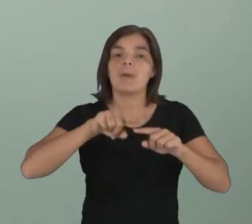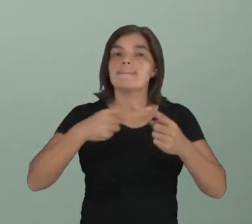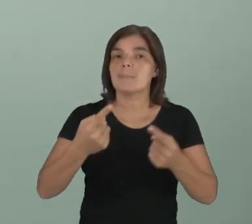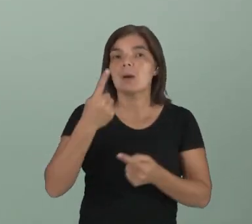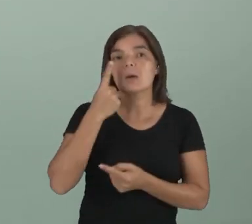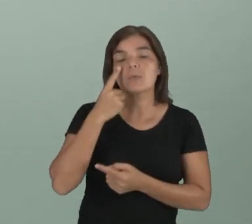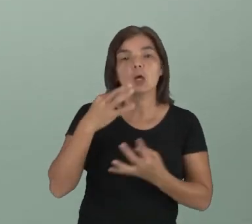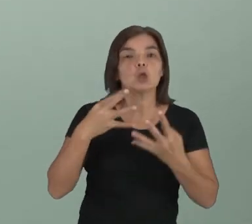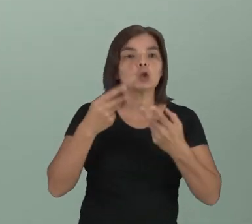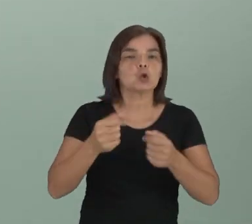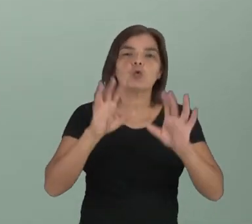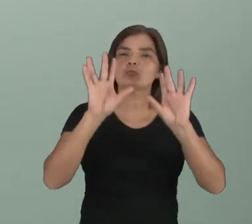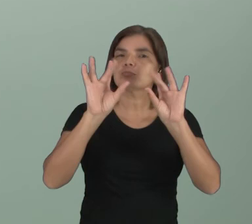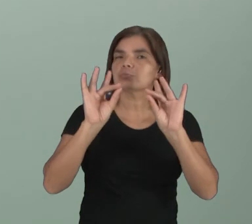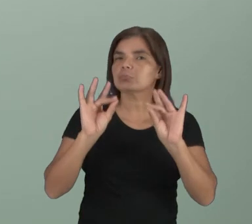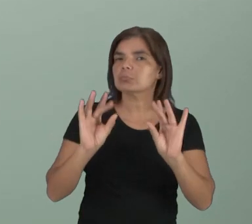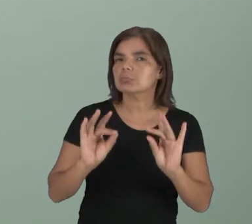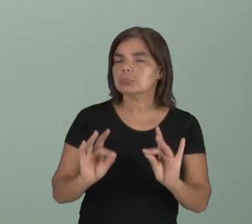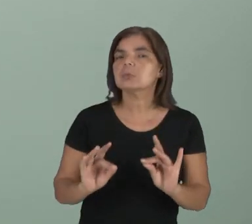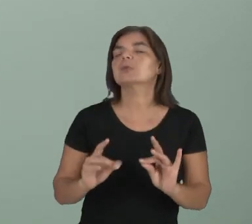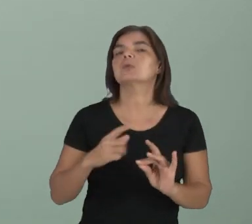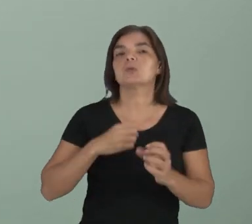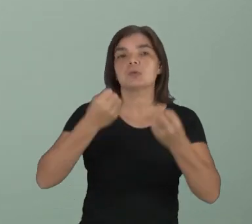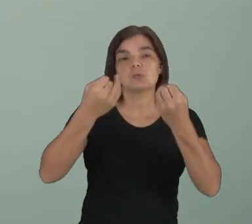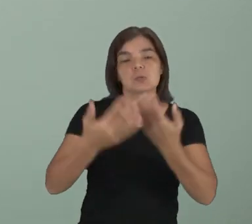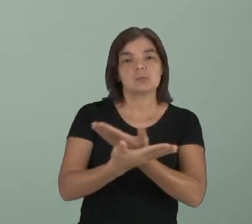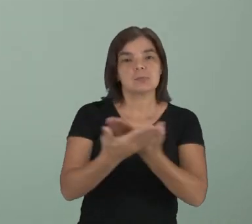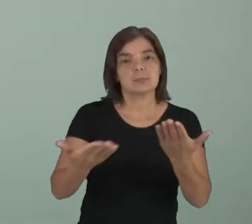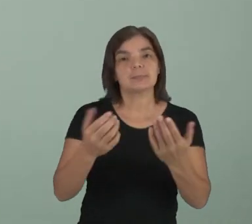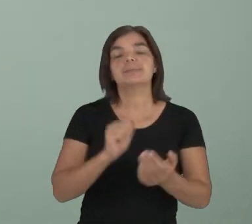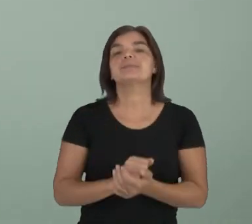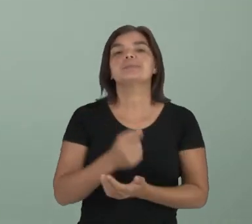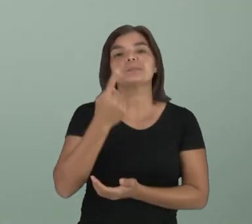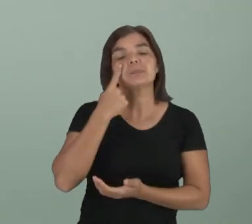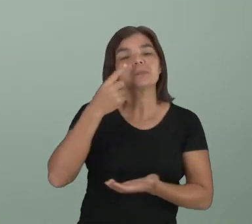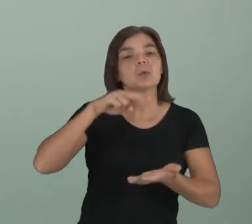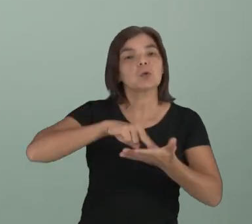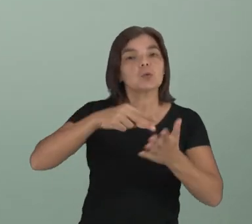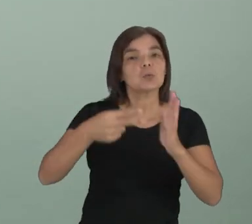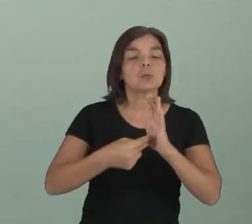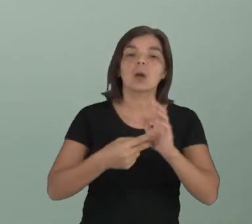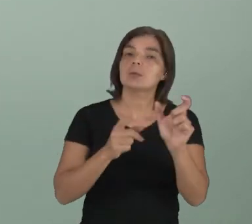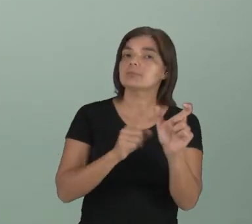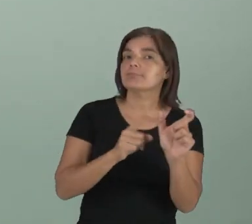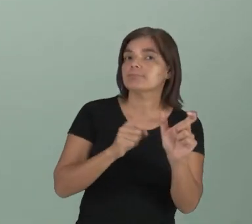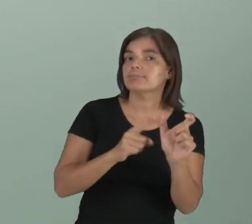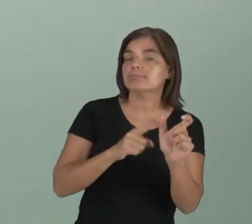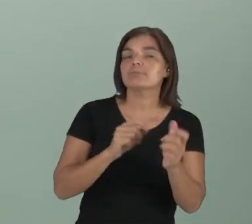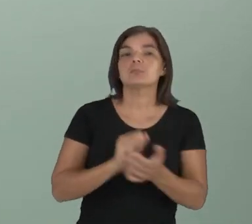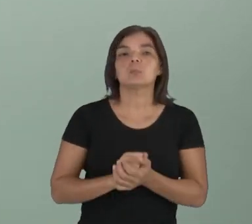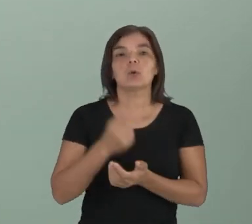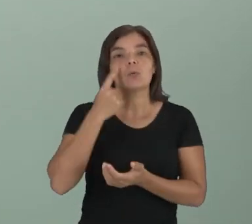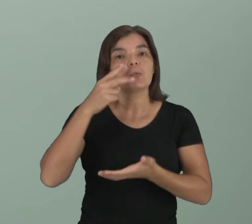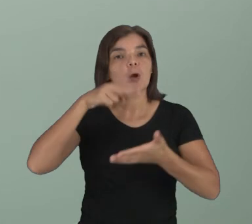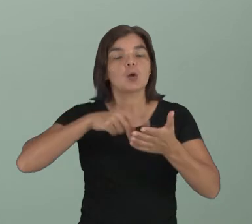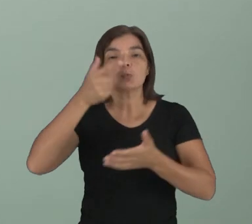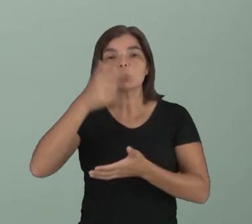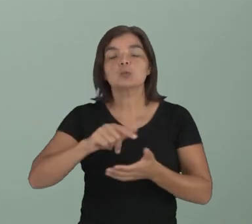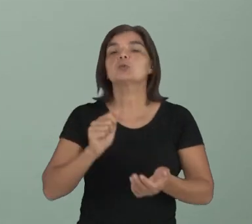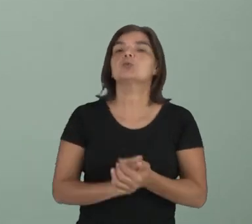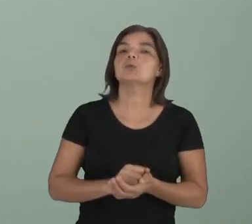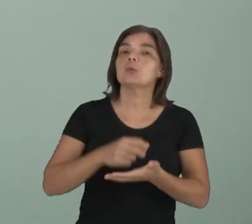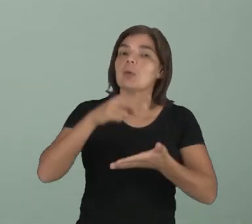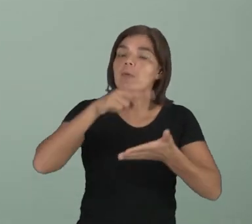mas observar todos esses aspectos que eu falei para vocês, buscar significados de palavras, fazer uma releitura,